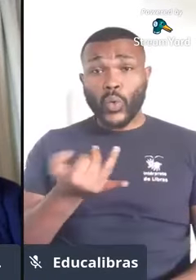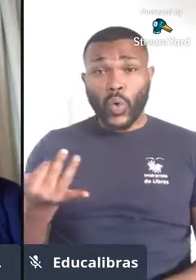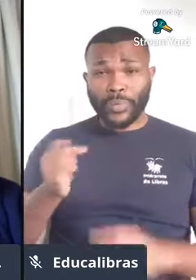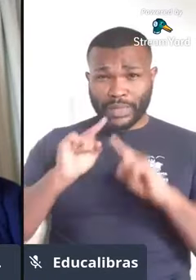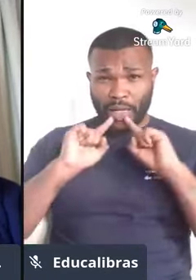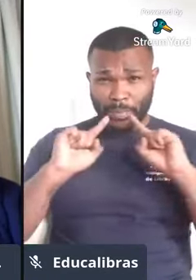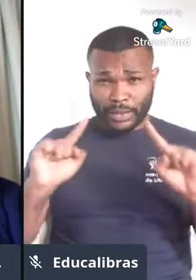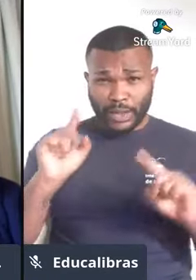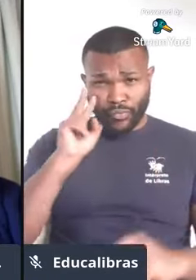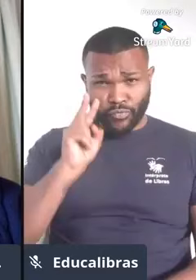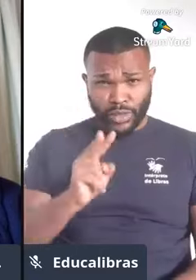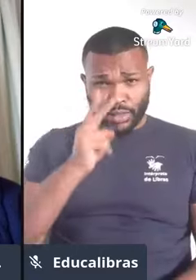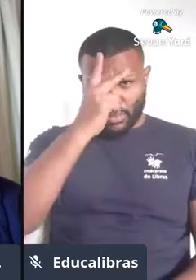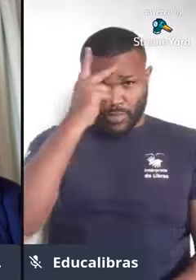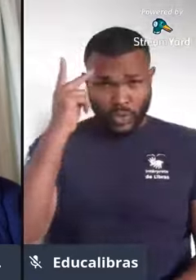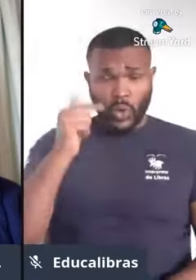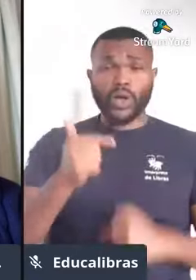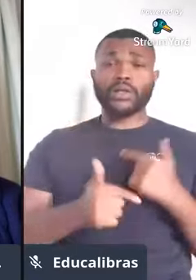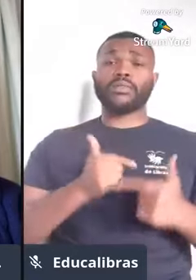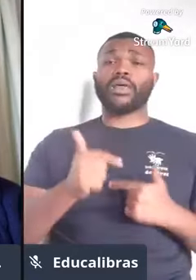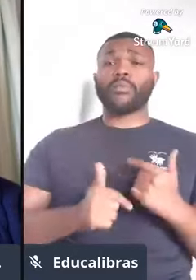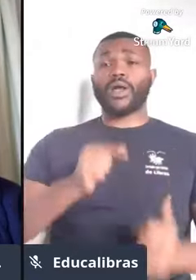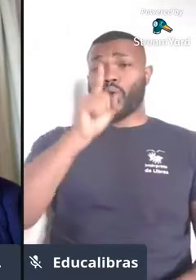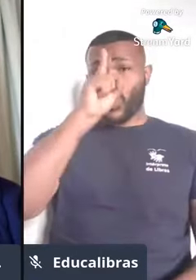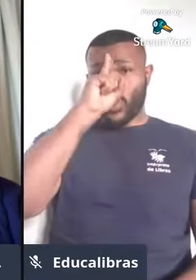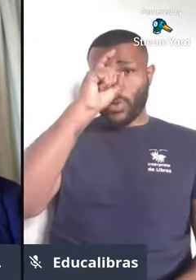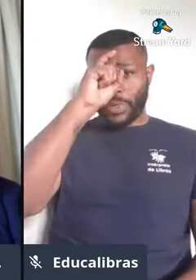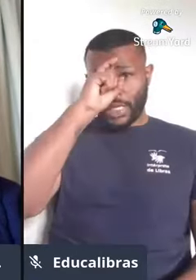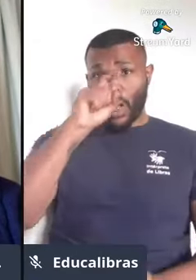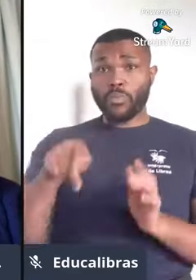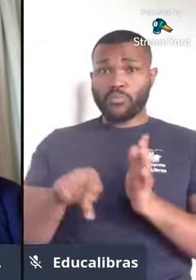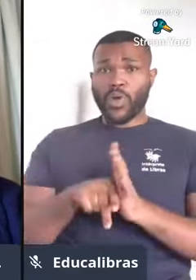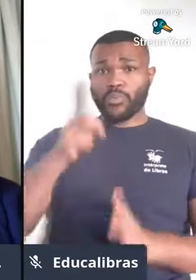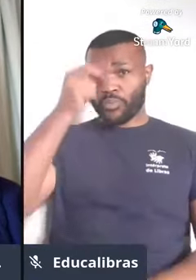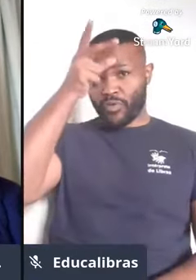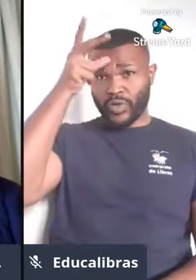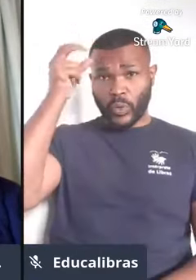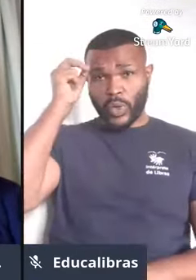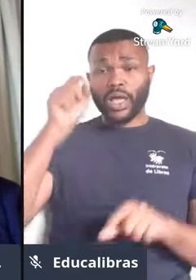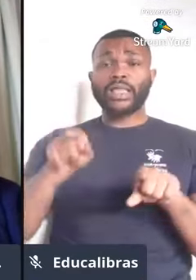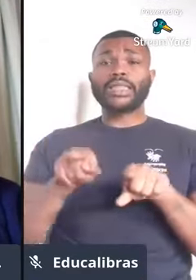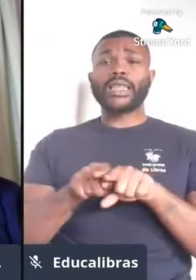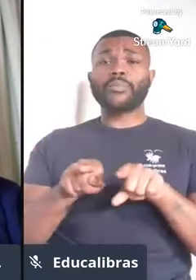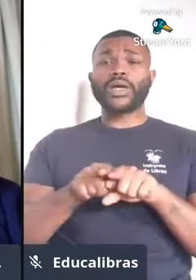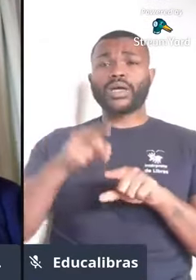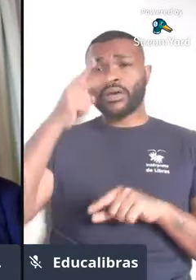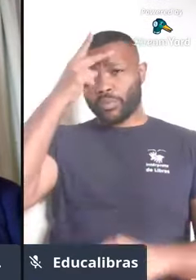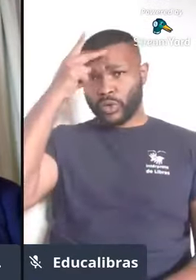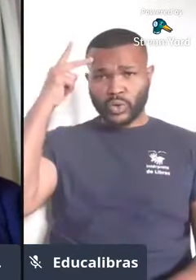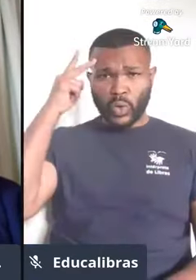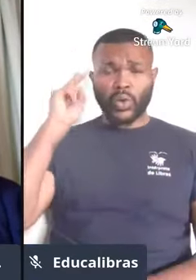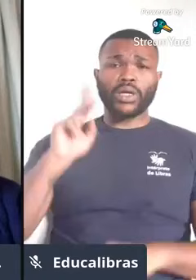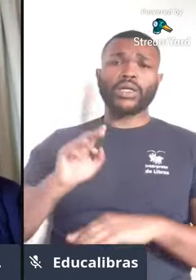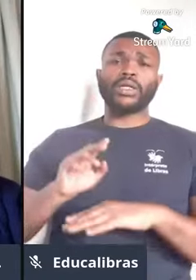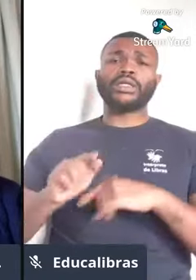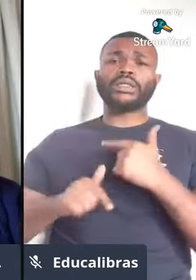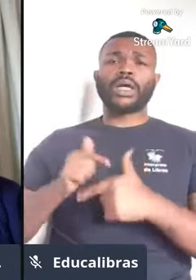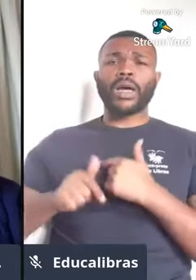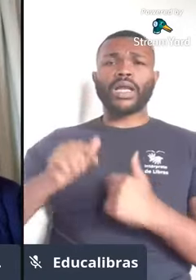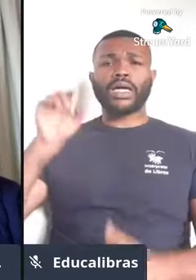de trabalhadores de hospitais, inclusive hospitais municipais, com transtorno mental ou com deficiência visual, que